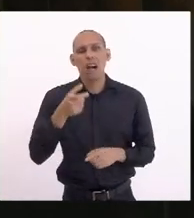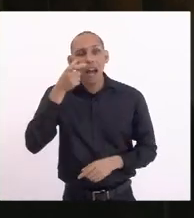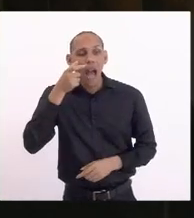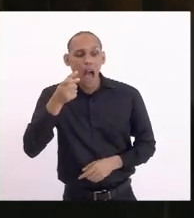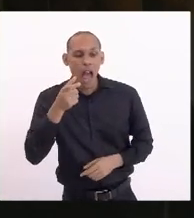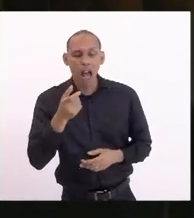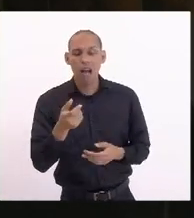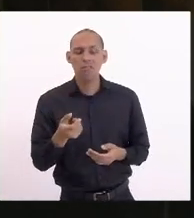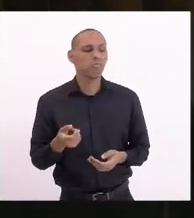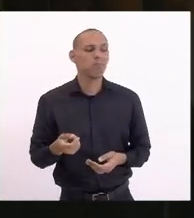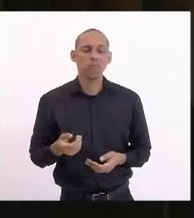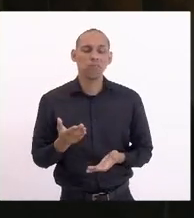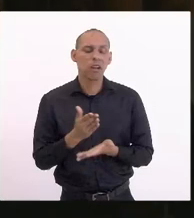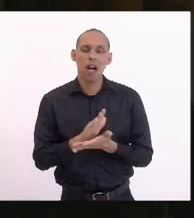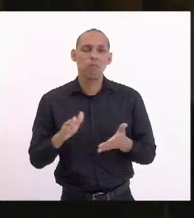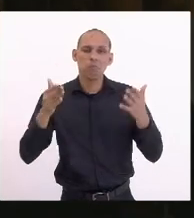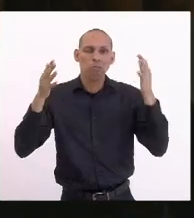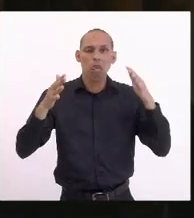desinteressaram, abandonaram.